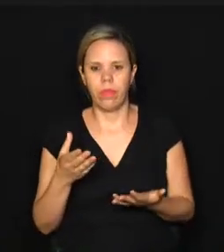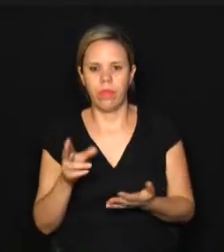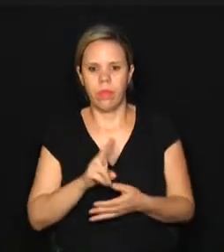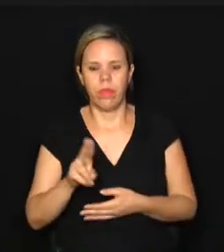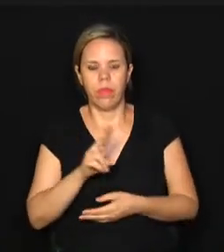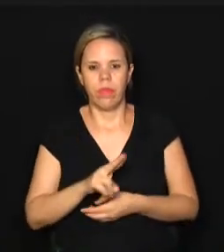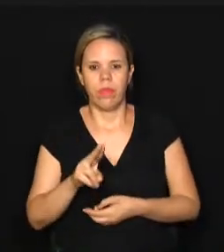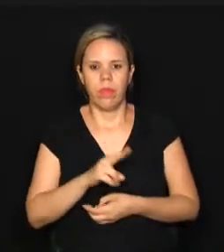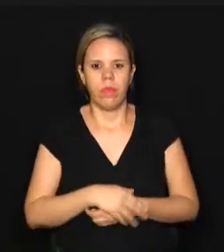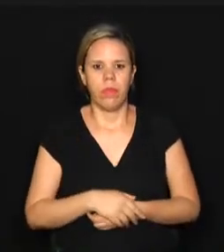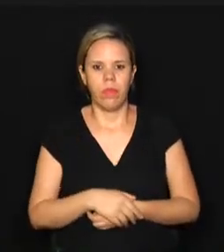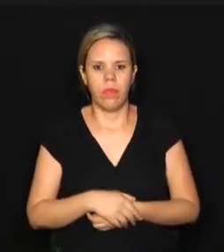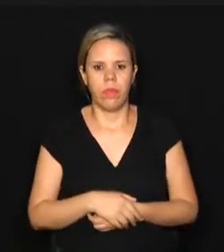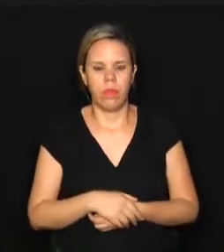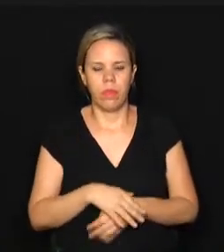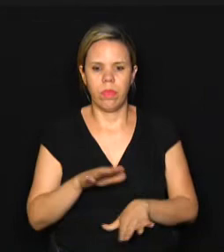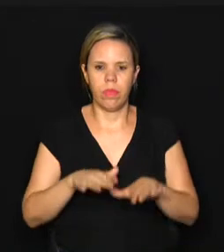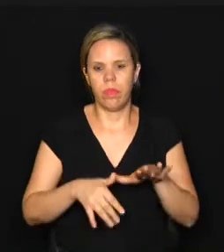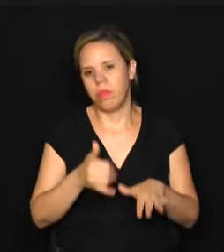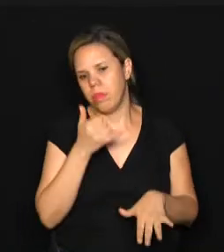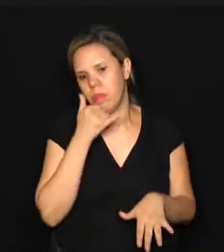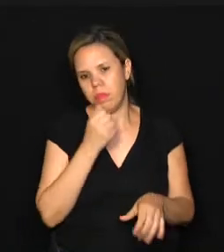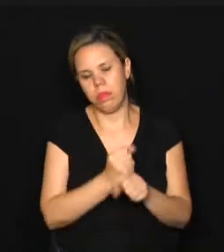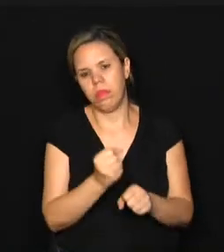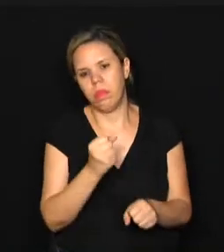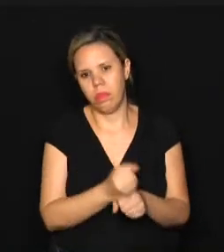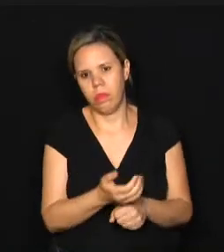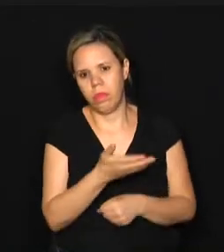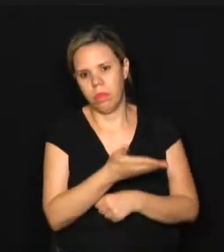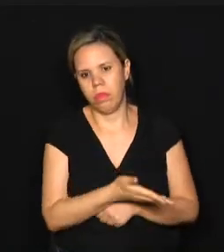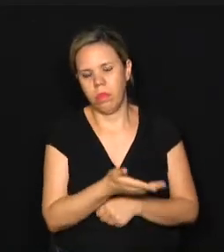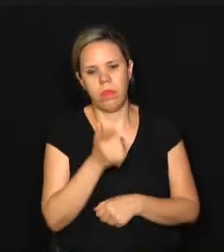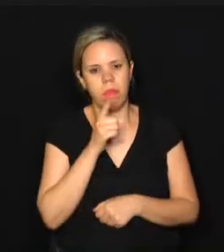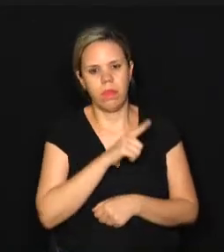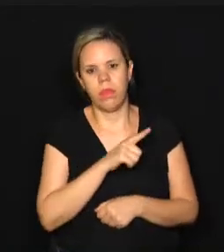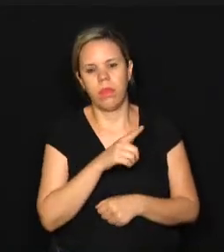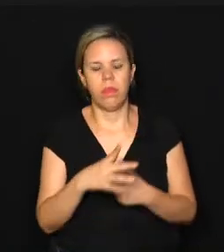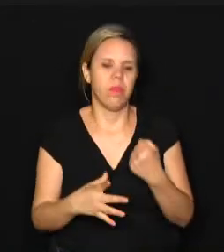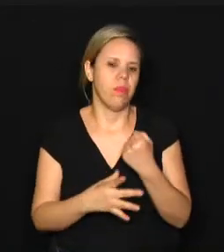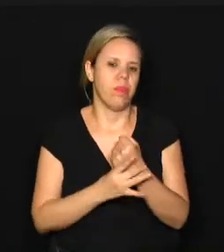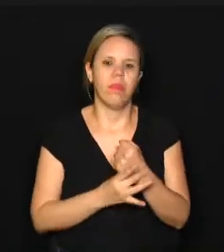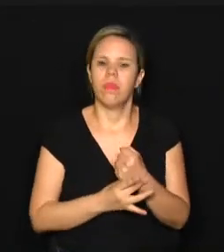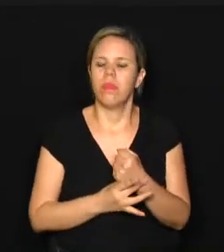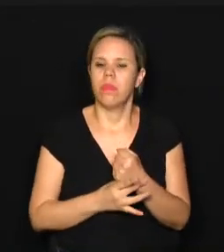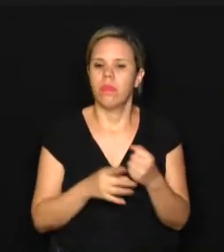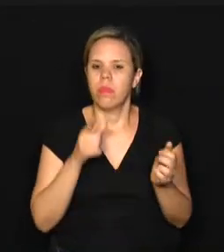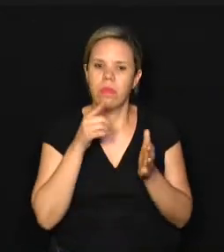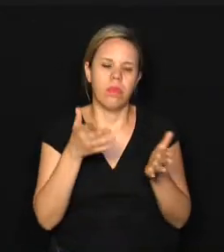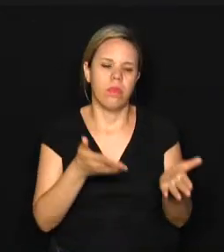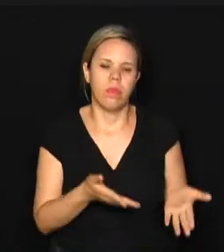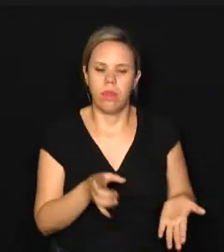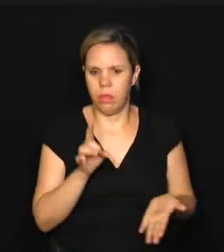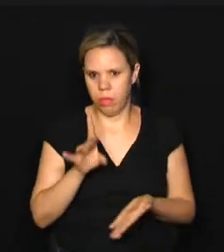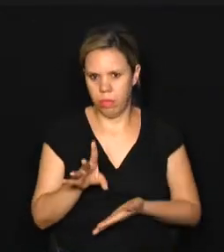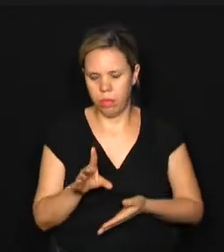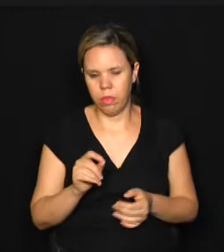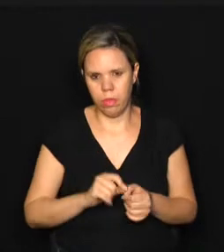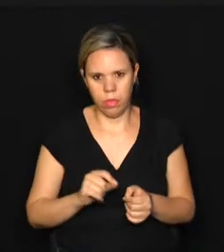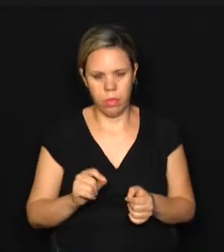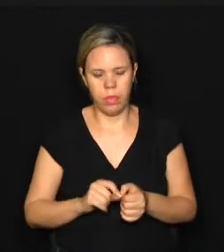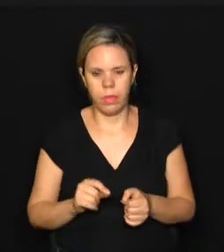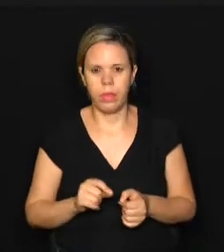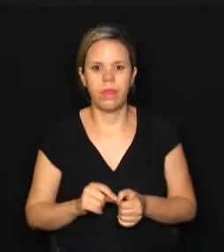como desculpa para essas obras conseguir uma segurança hídrica, só que eles fazem